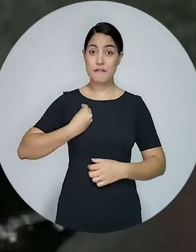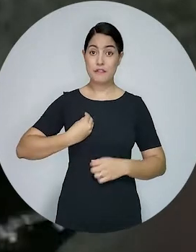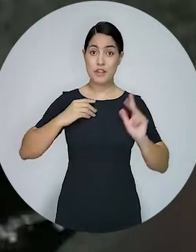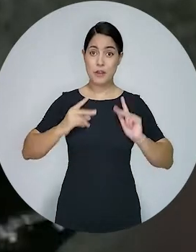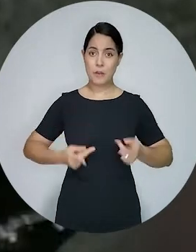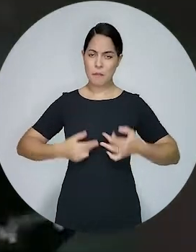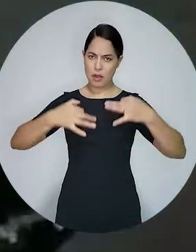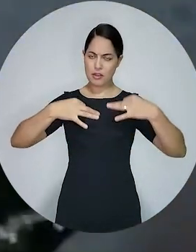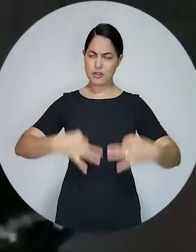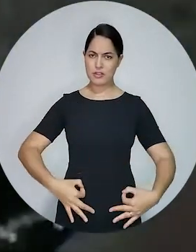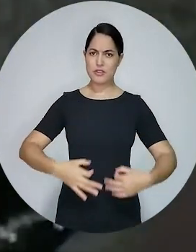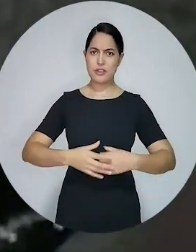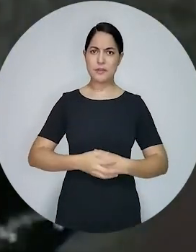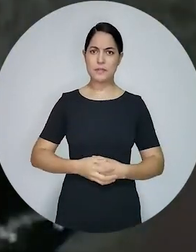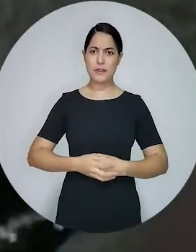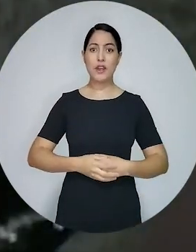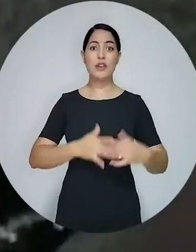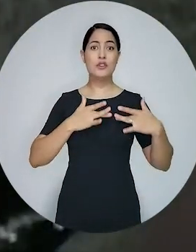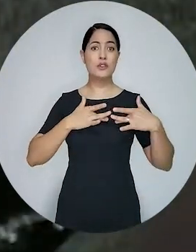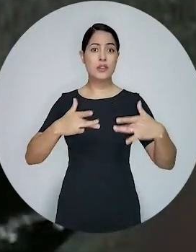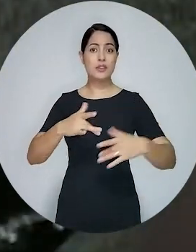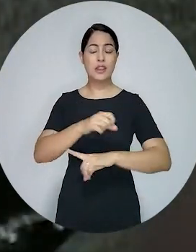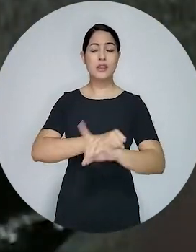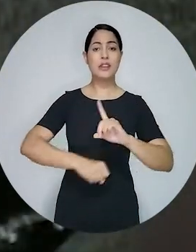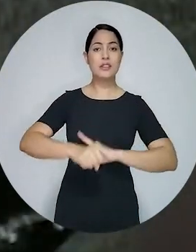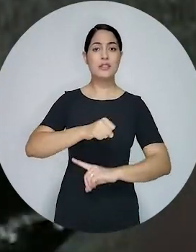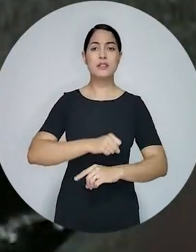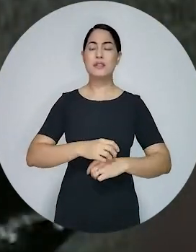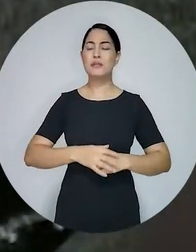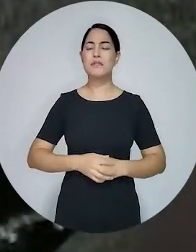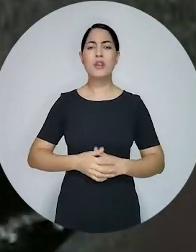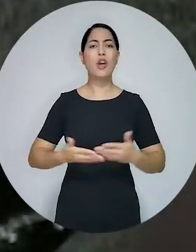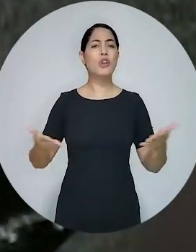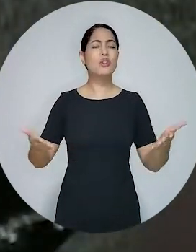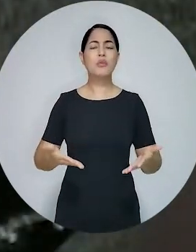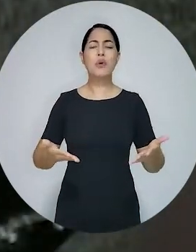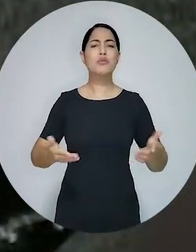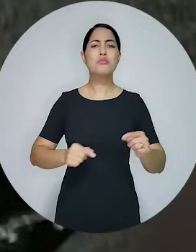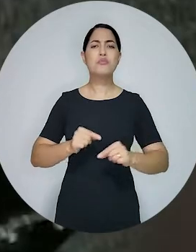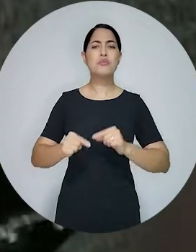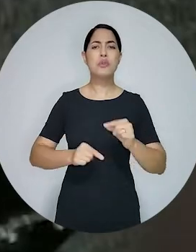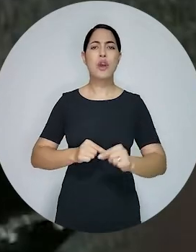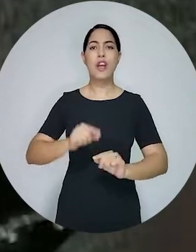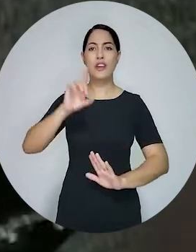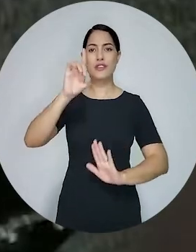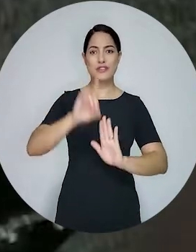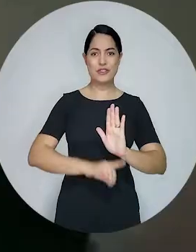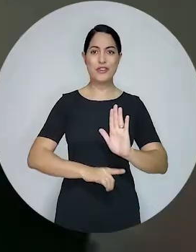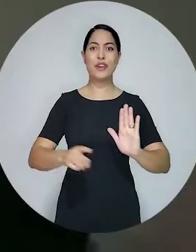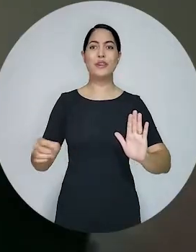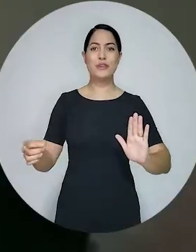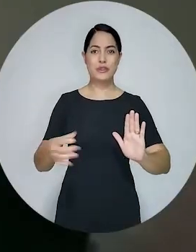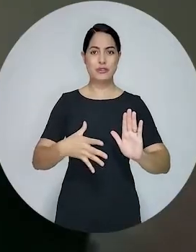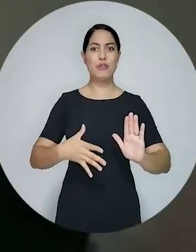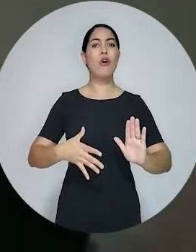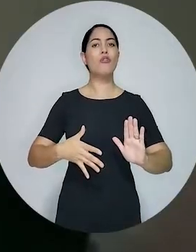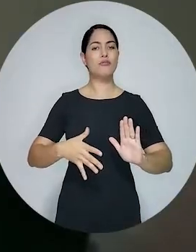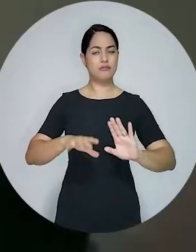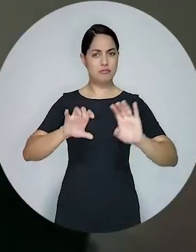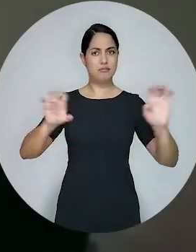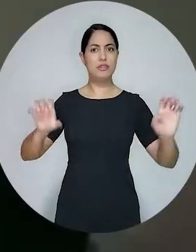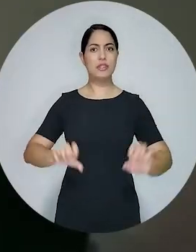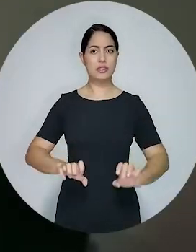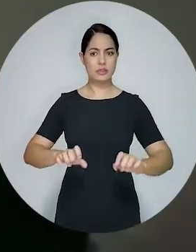dignidade da pessoa humana e da solidariedade social, princípios basilares do novo ordenamento jurídico. Este